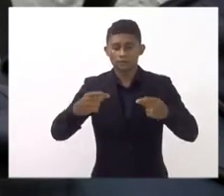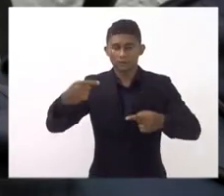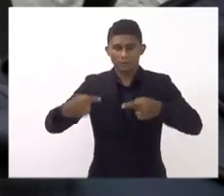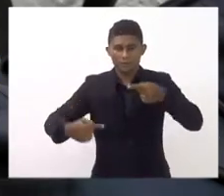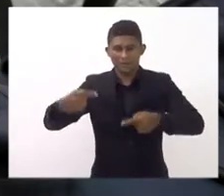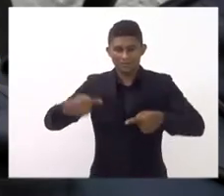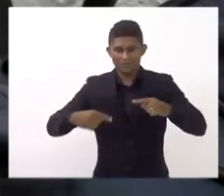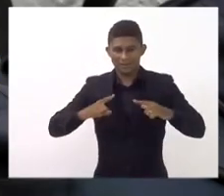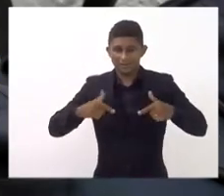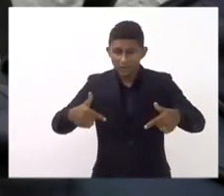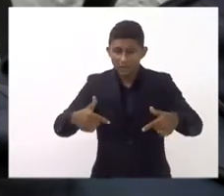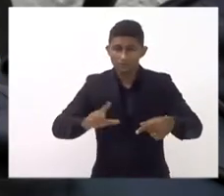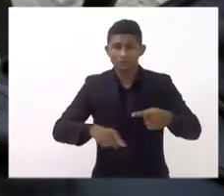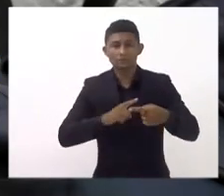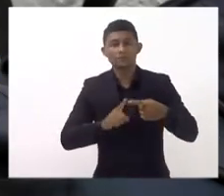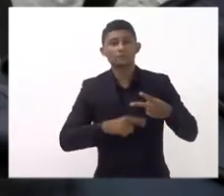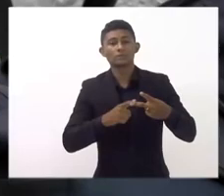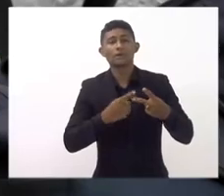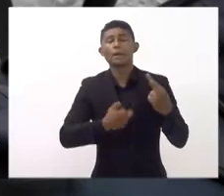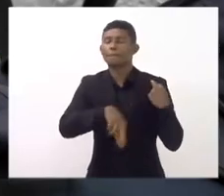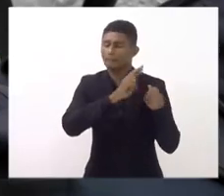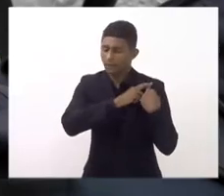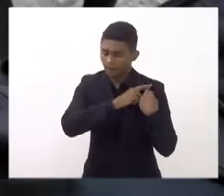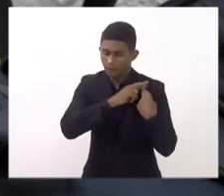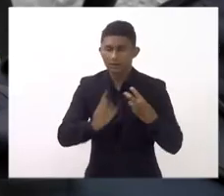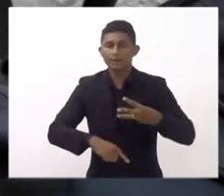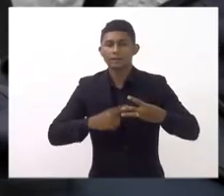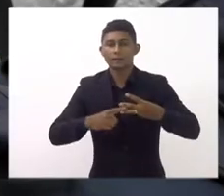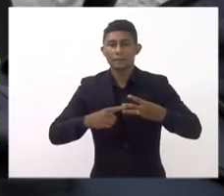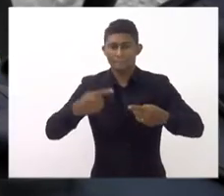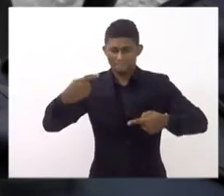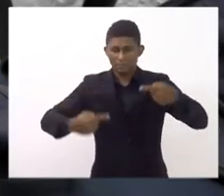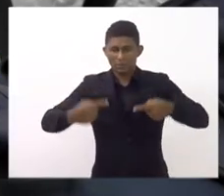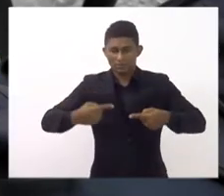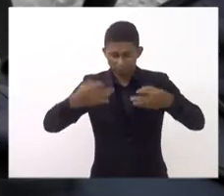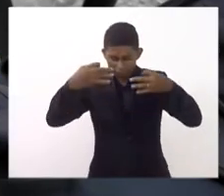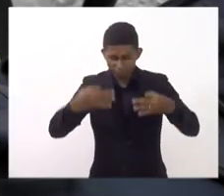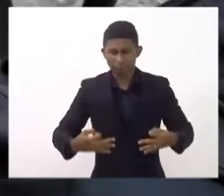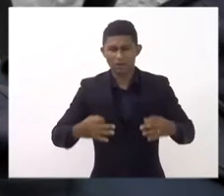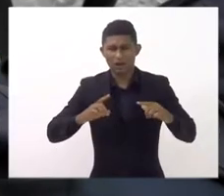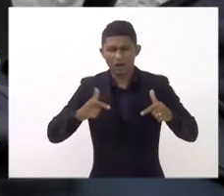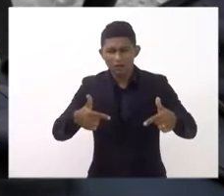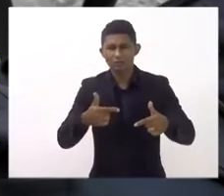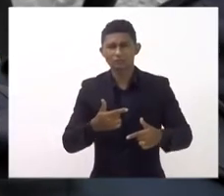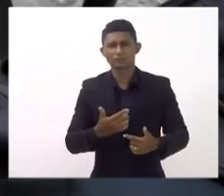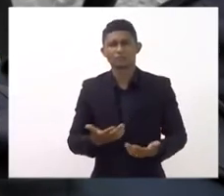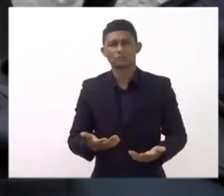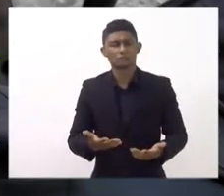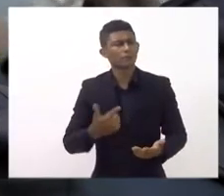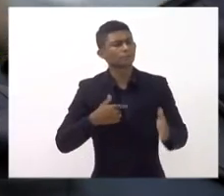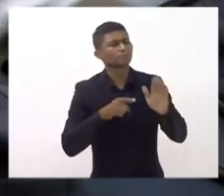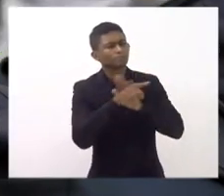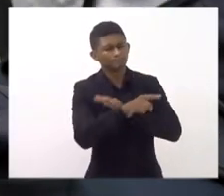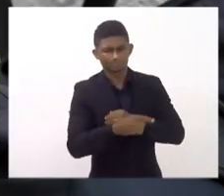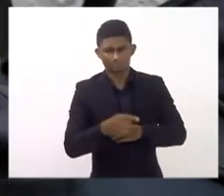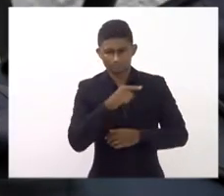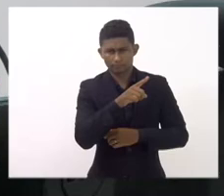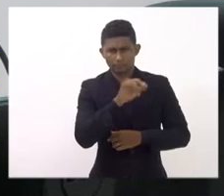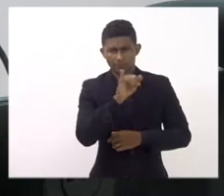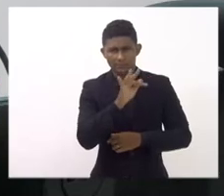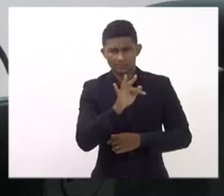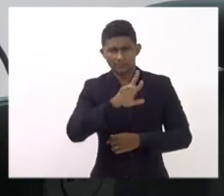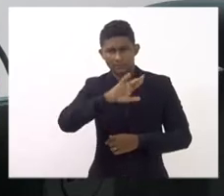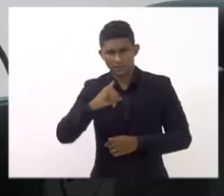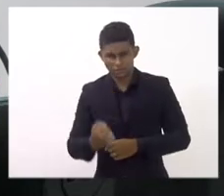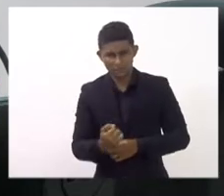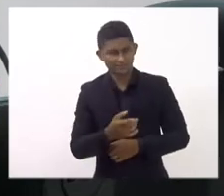de comprometimento, estamos falando de vontade política. Pró-reitor, eu gostaria de perguntar, no IFRJ hoje, quantos estudantes